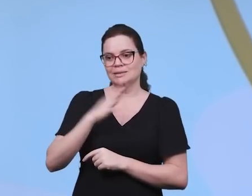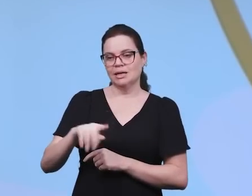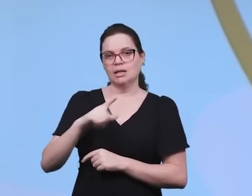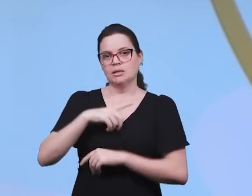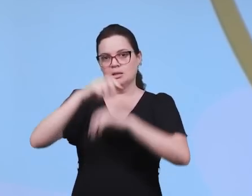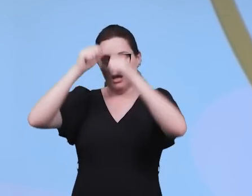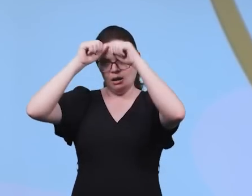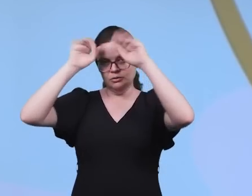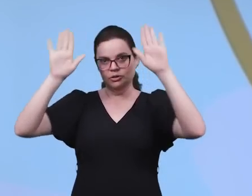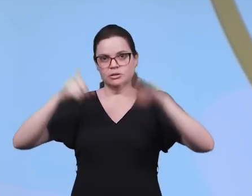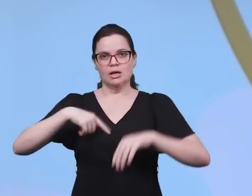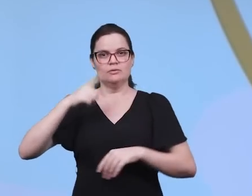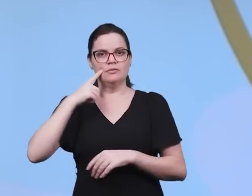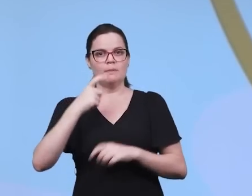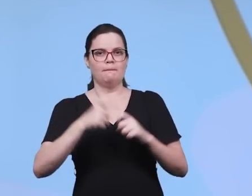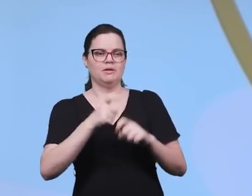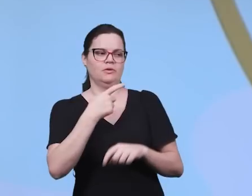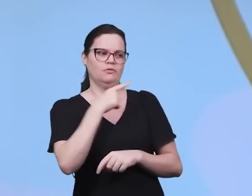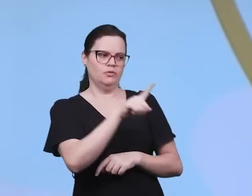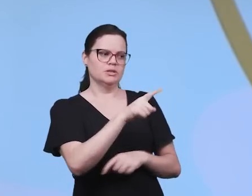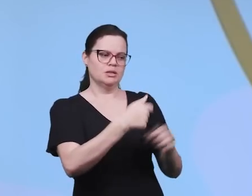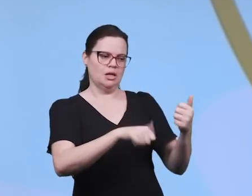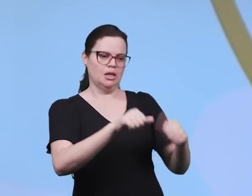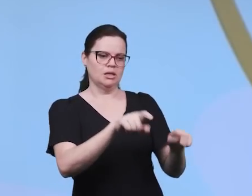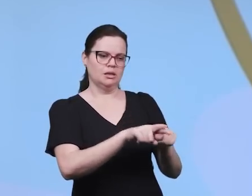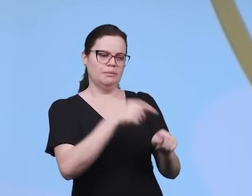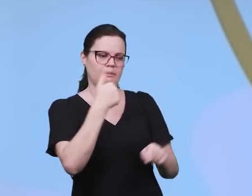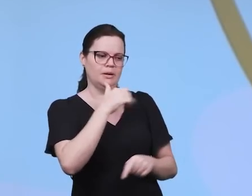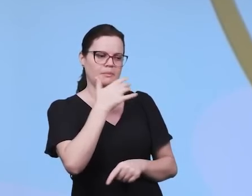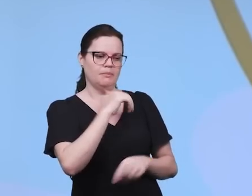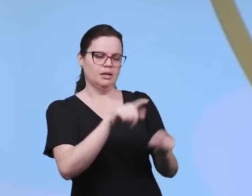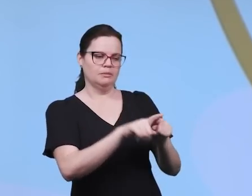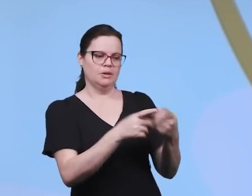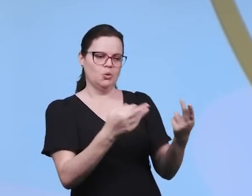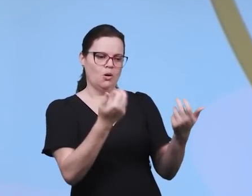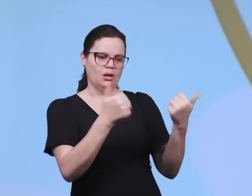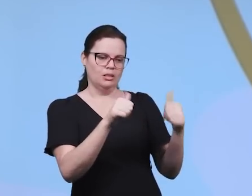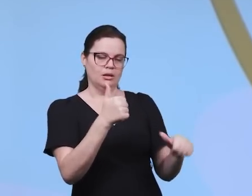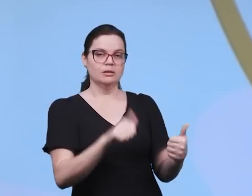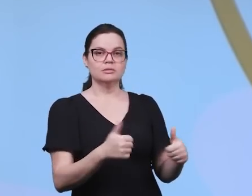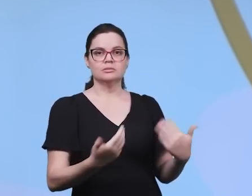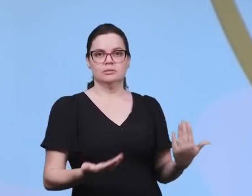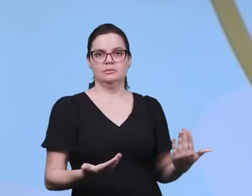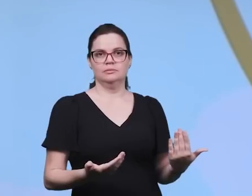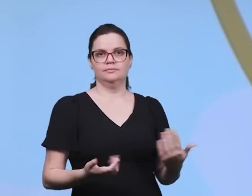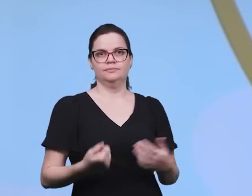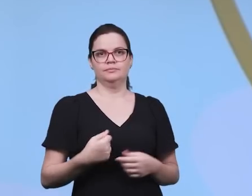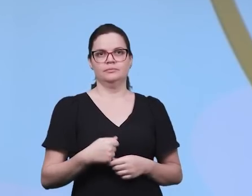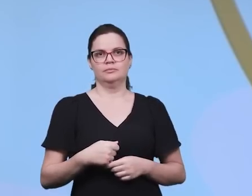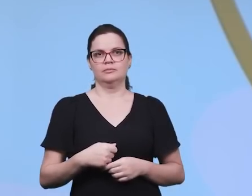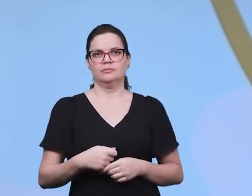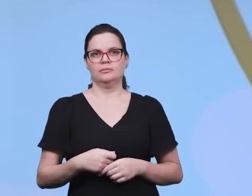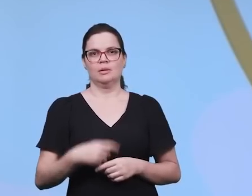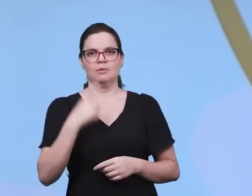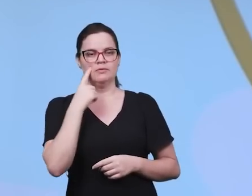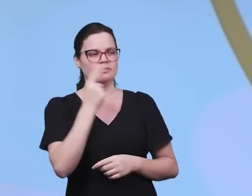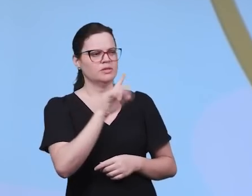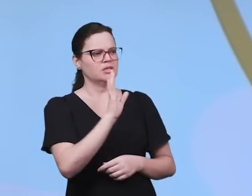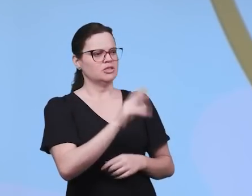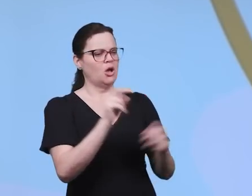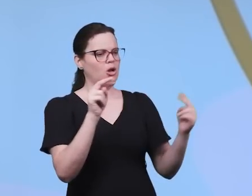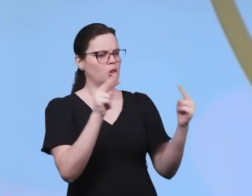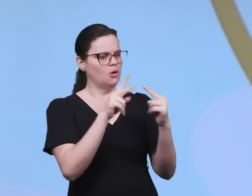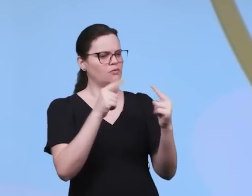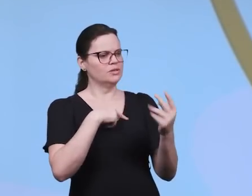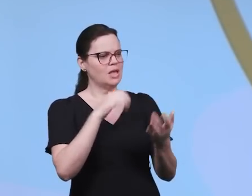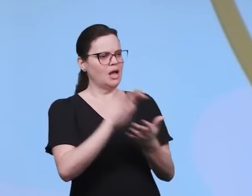médicos das crianças falam assim: olha, seria interessante os pais fazerem a avaliação. E aí alguns avaliadores falam assim: olha, mas você olha nos olhos, você já é casado, você